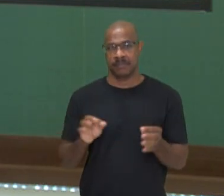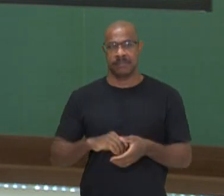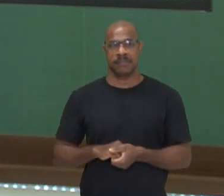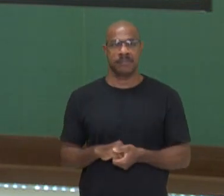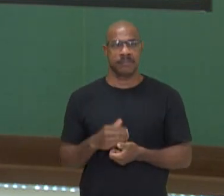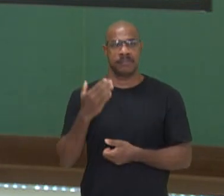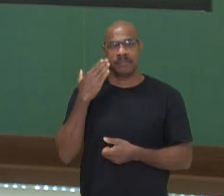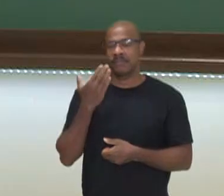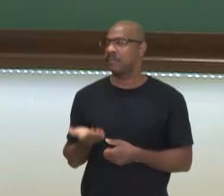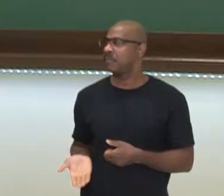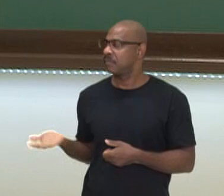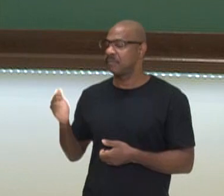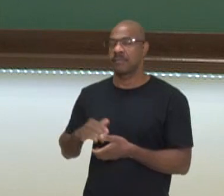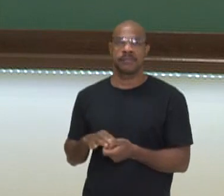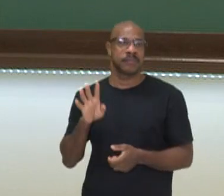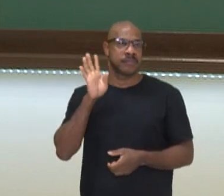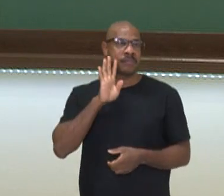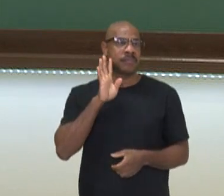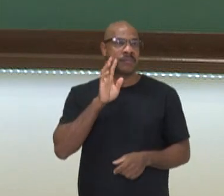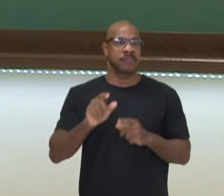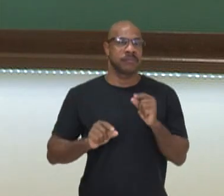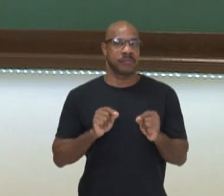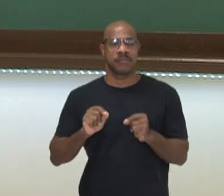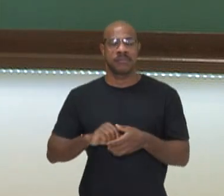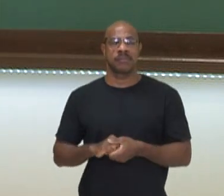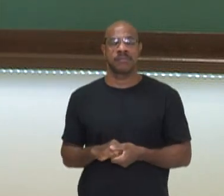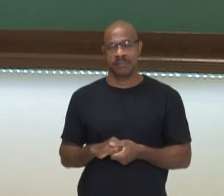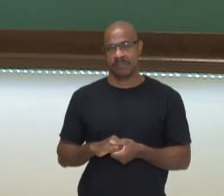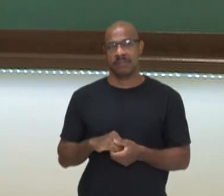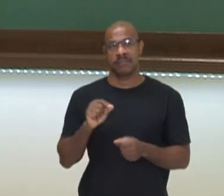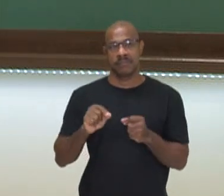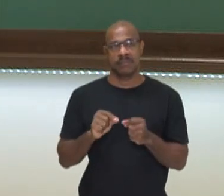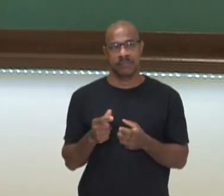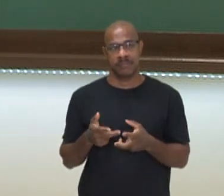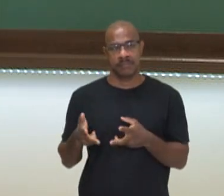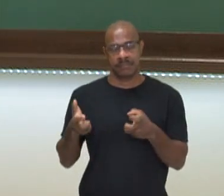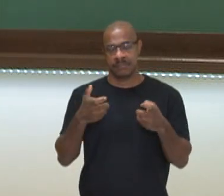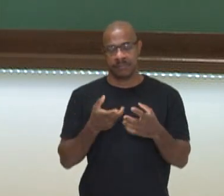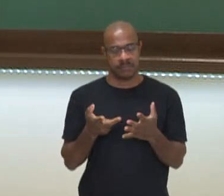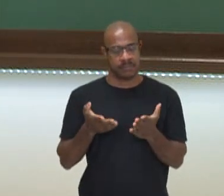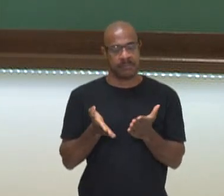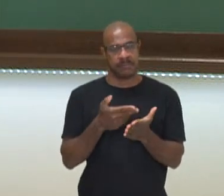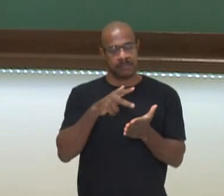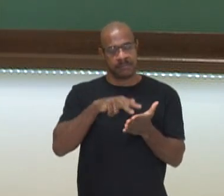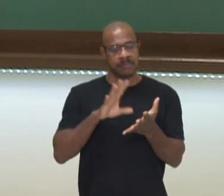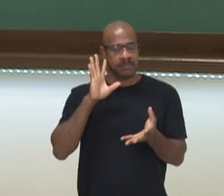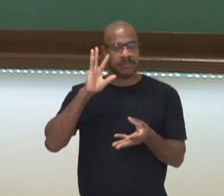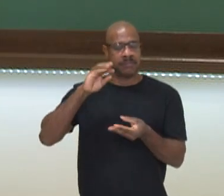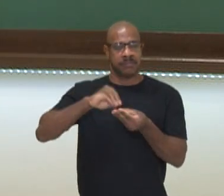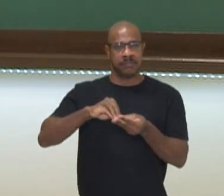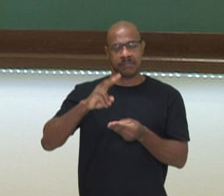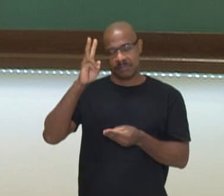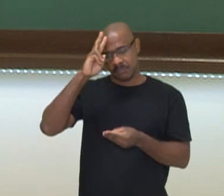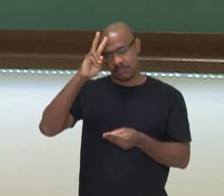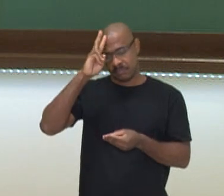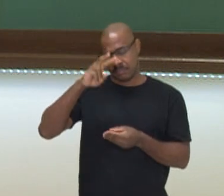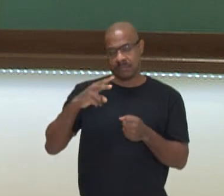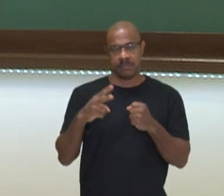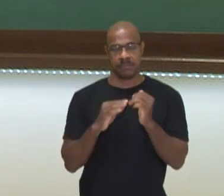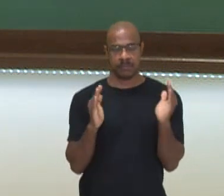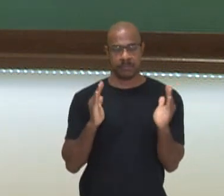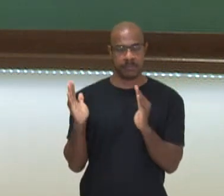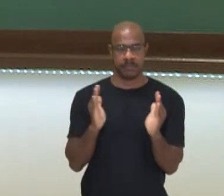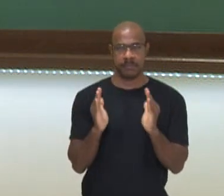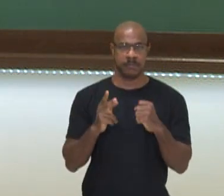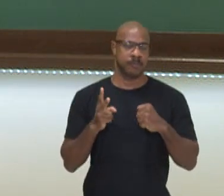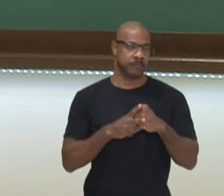bom? E o legal de estudar as tag também é justamente porque você acaba tendo que revisar, acaba tendo que relembrar os tempos verbais.